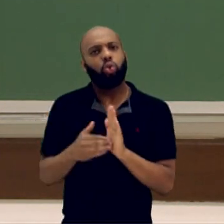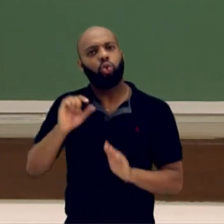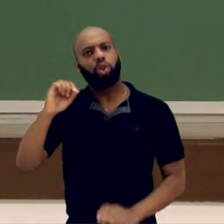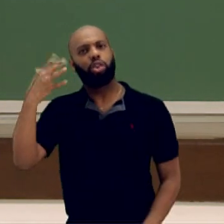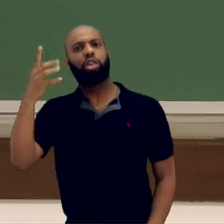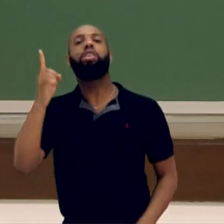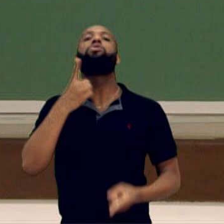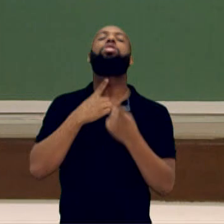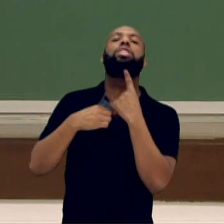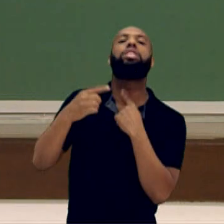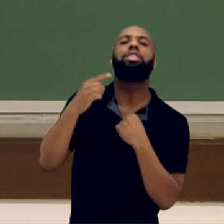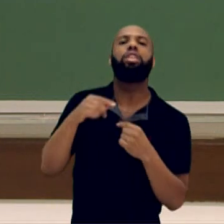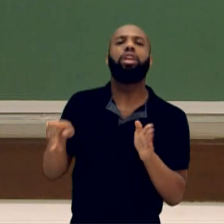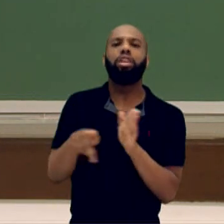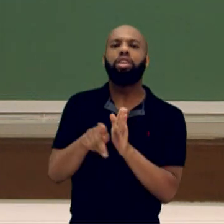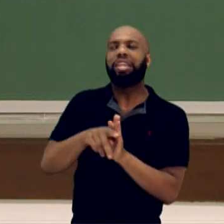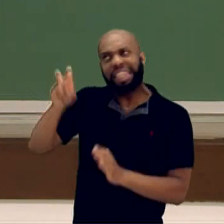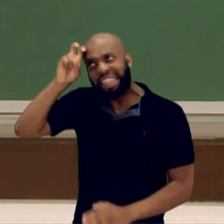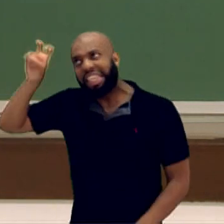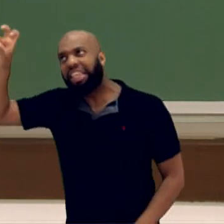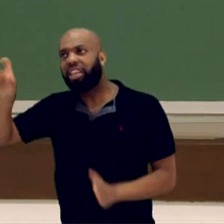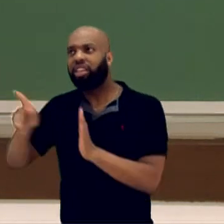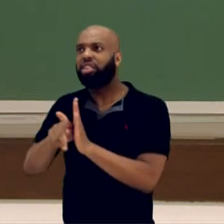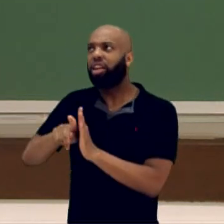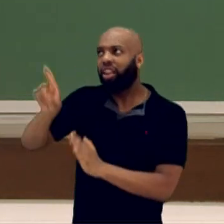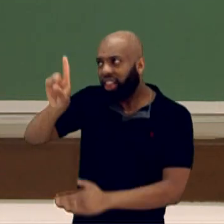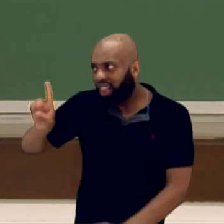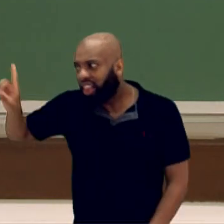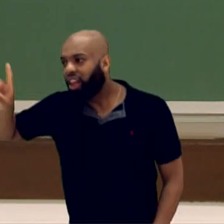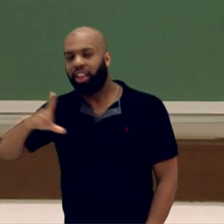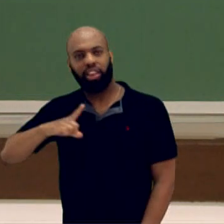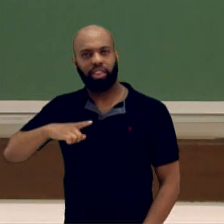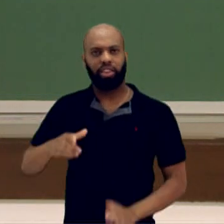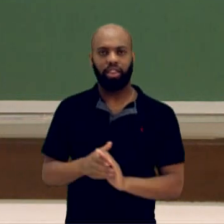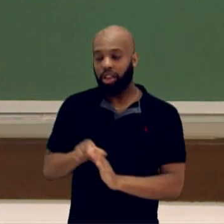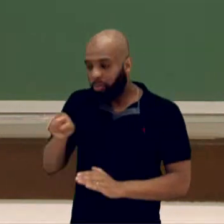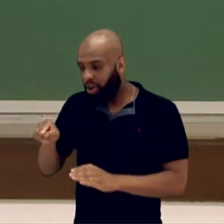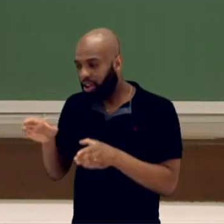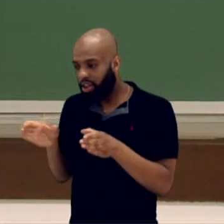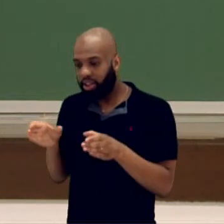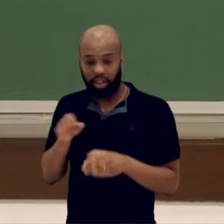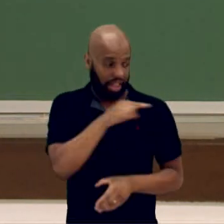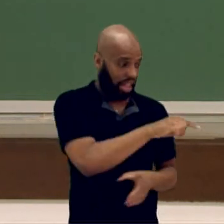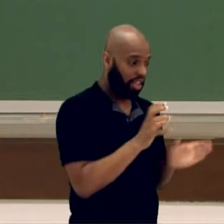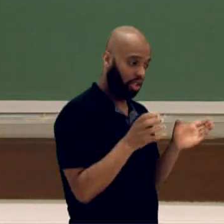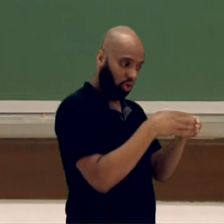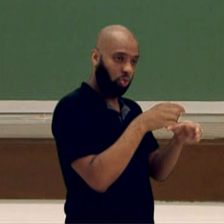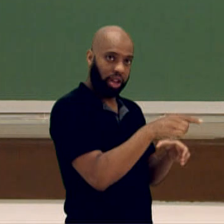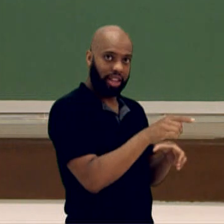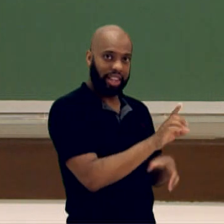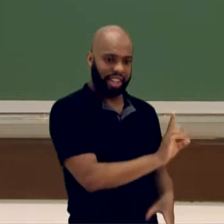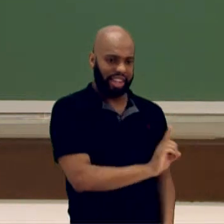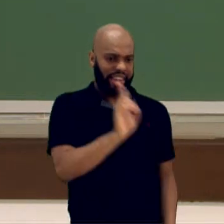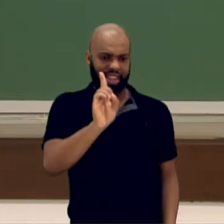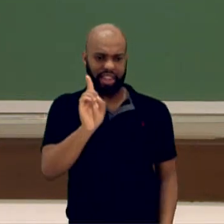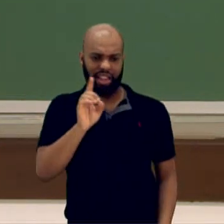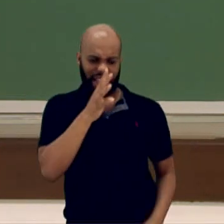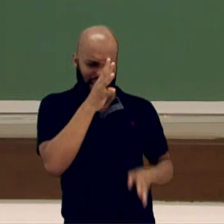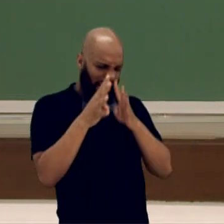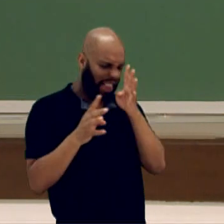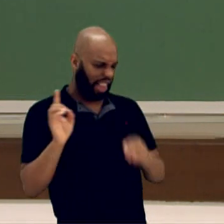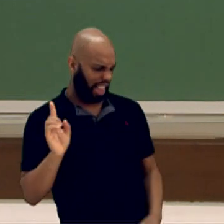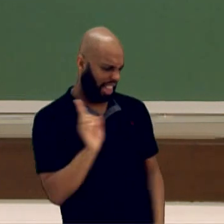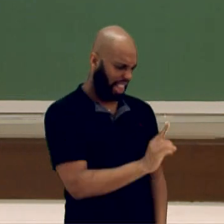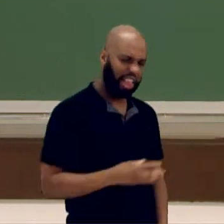uma vontade dessa inteligência divina, tá? Para Epicuro, os deuses não intrometiam na vida humana. Para